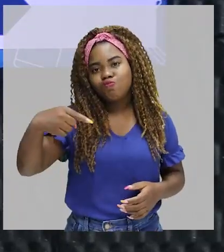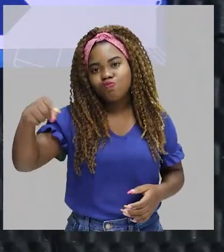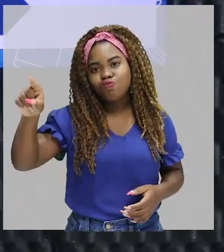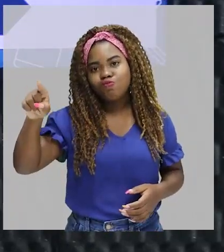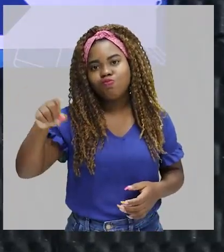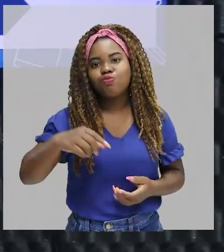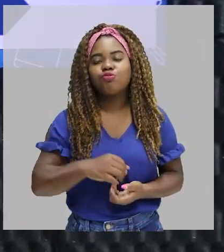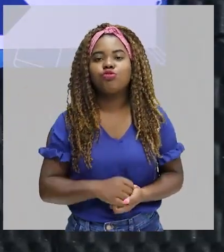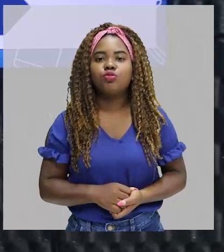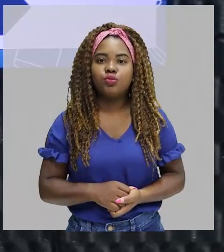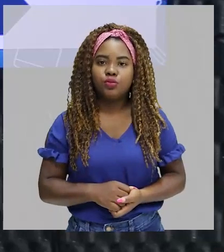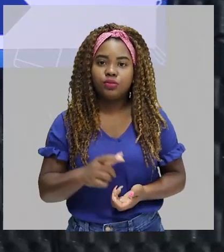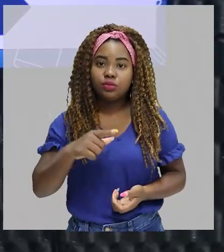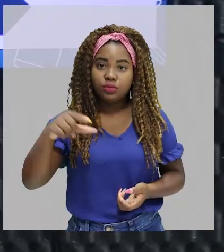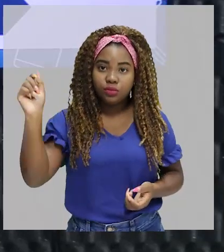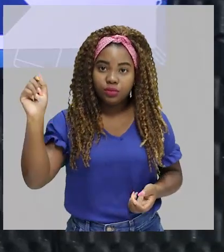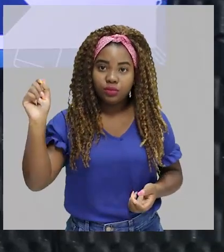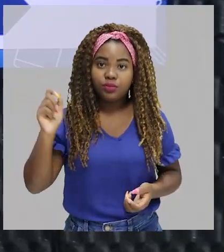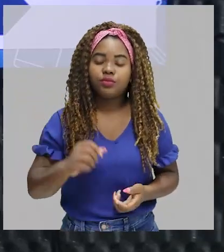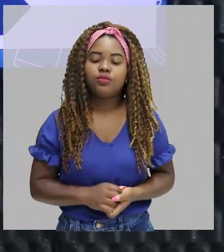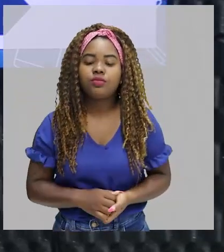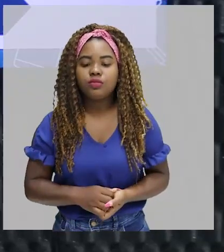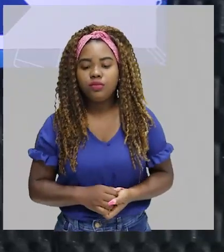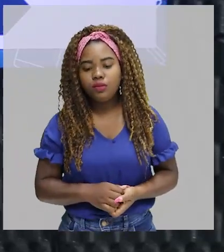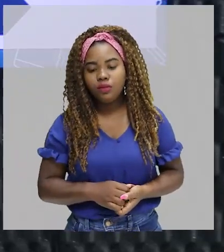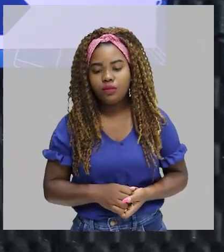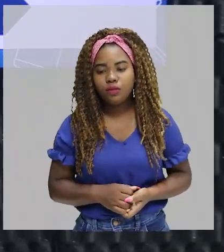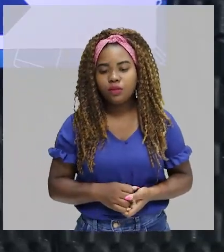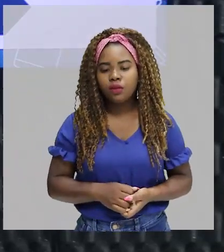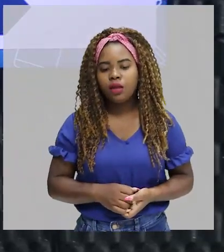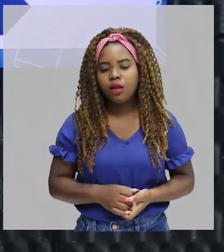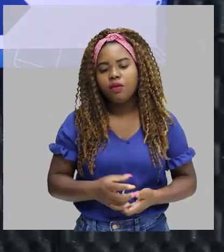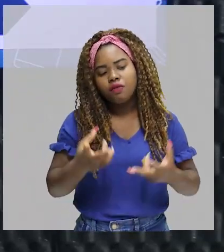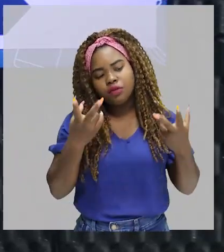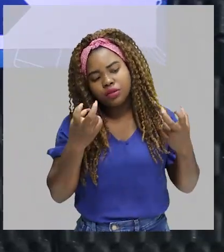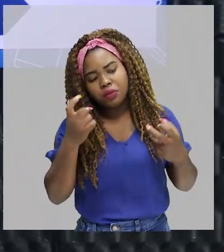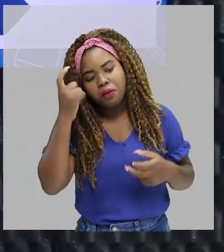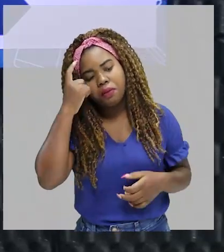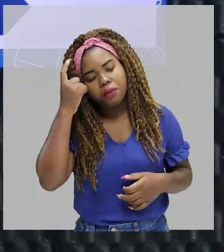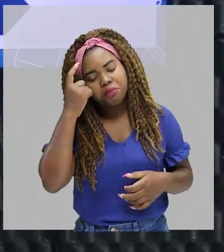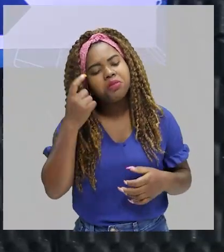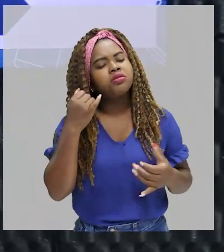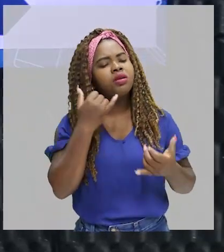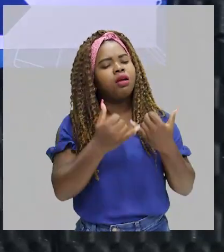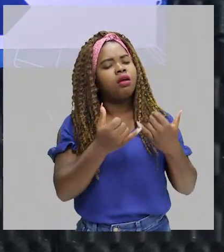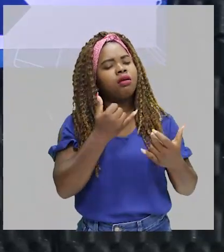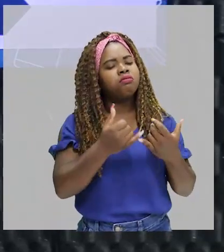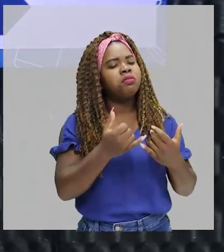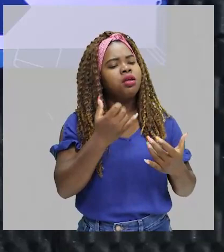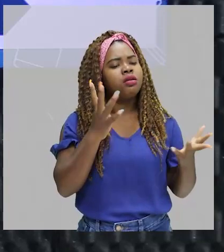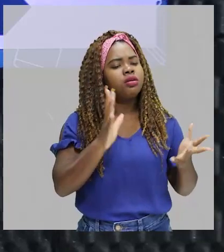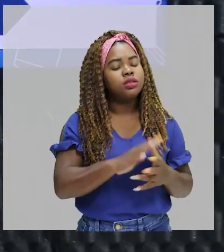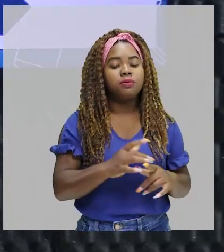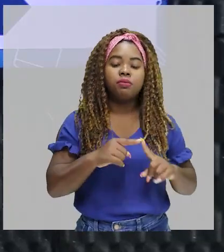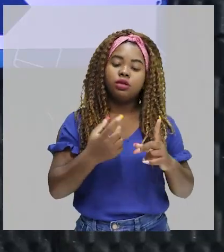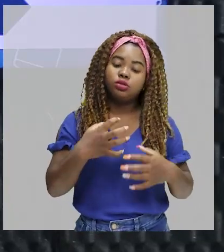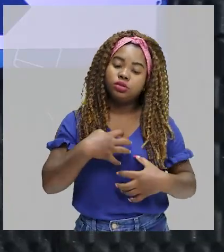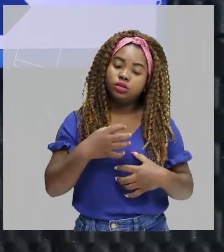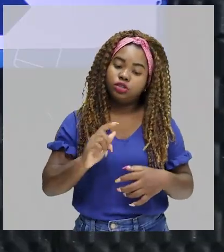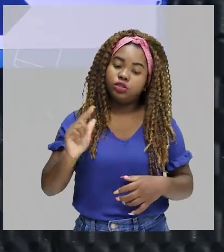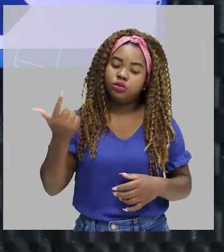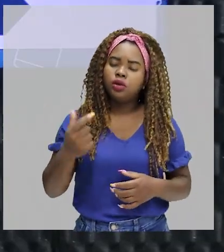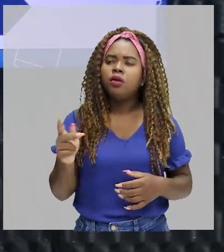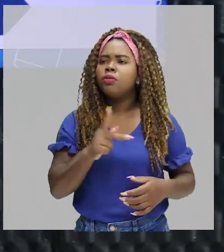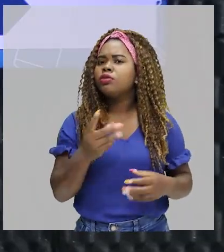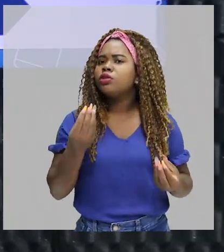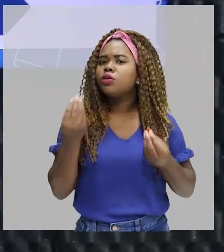falsos cognatos porque elas te enganam. Quando você olha para elas, você pensa uma coisa, mas o sentido é justamente outro. Professor,